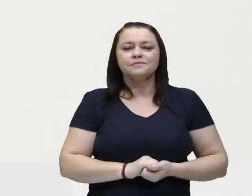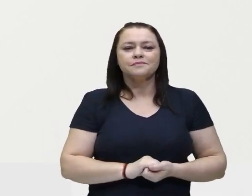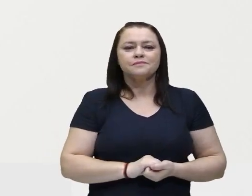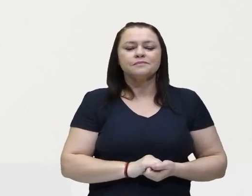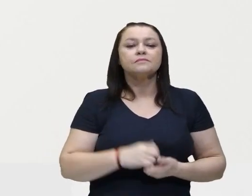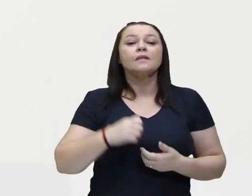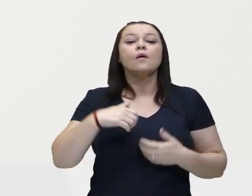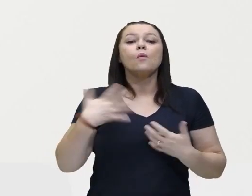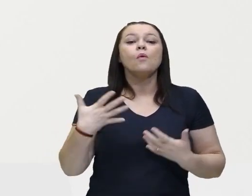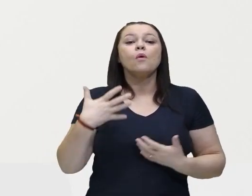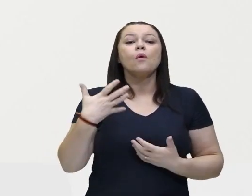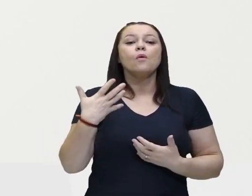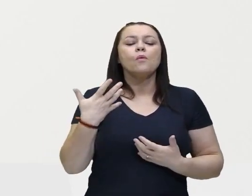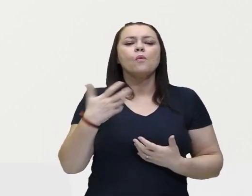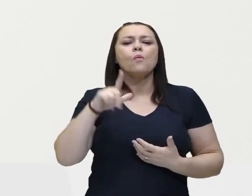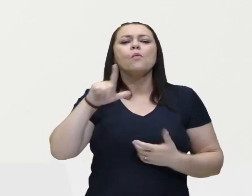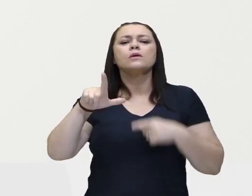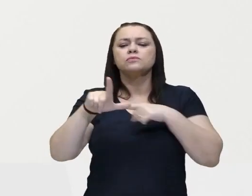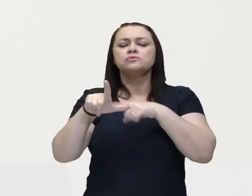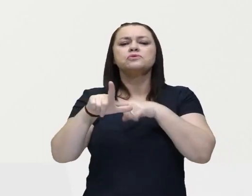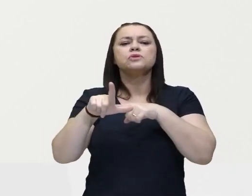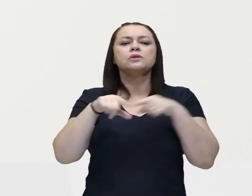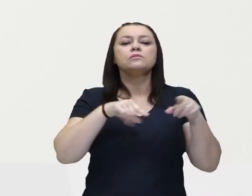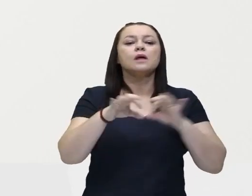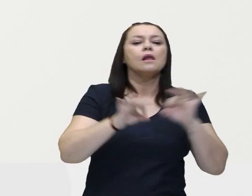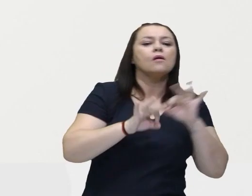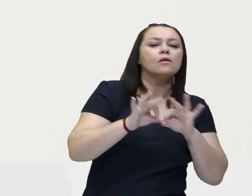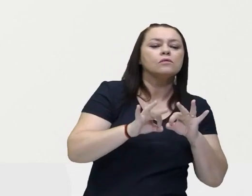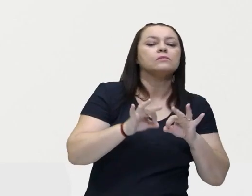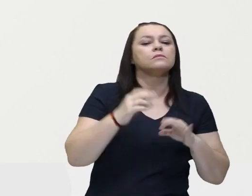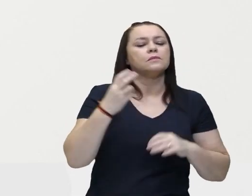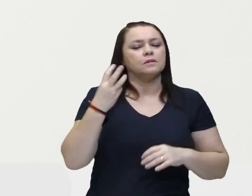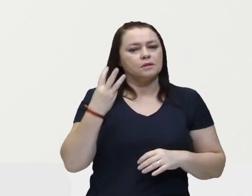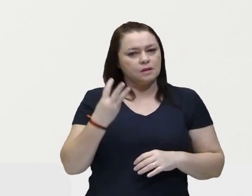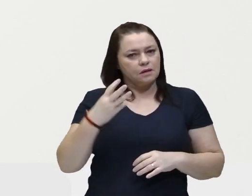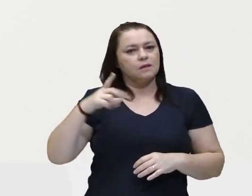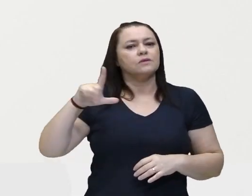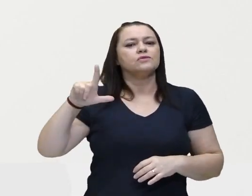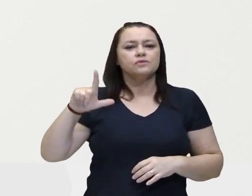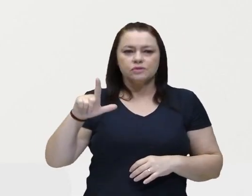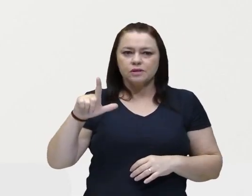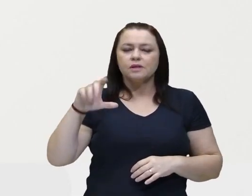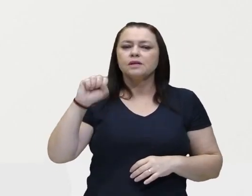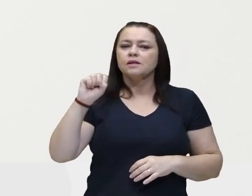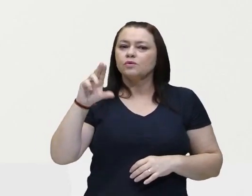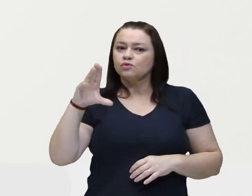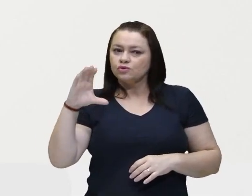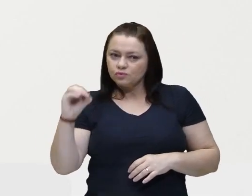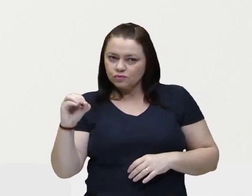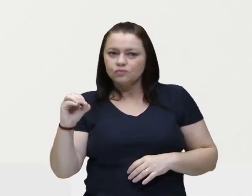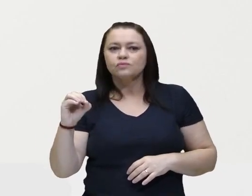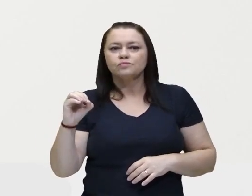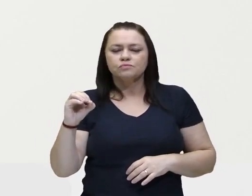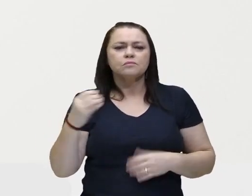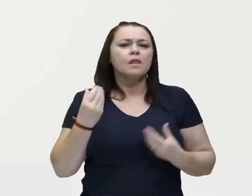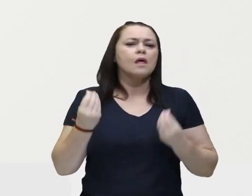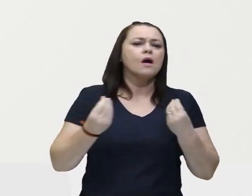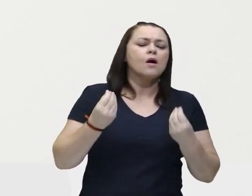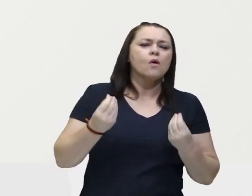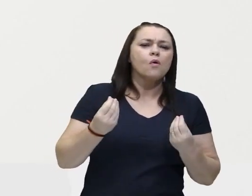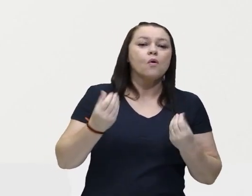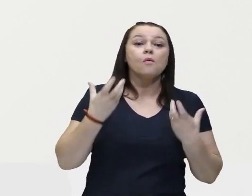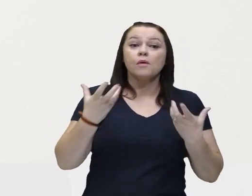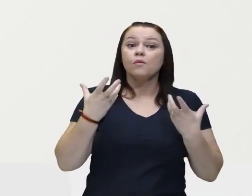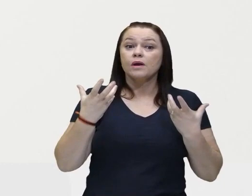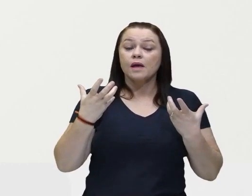quantos litros a Joelma preparou de suco? 3. Ela preparou 3 litros de suco. Como eu quero saber em